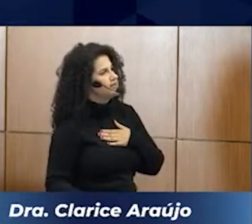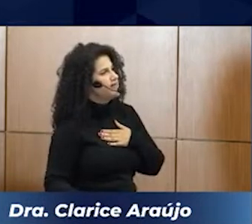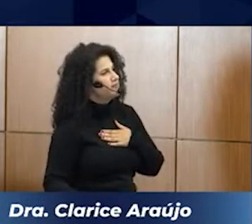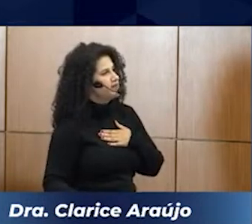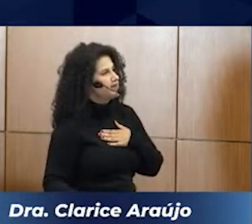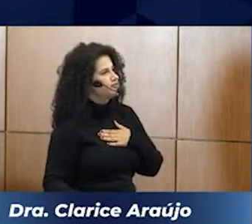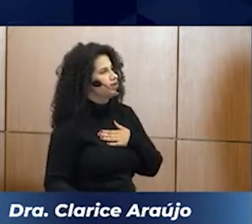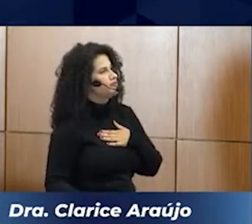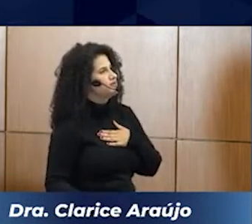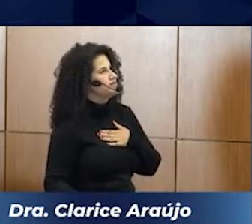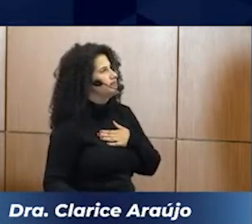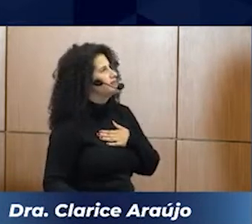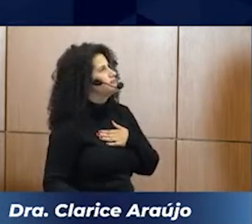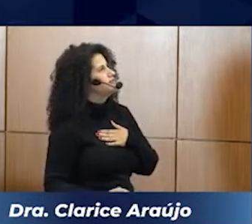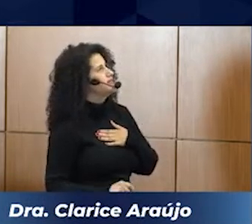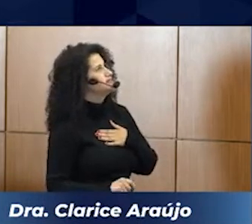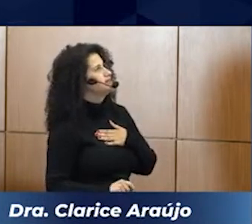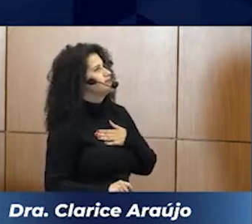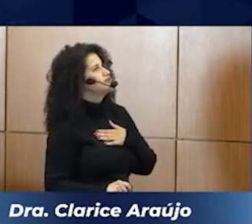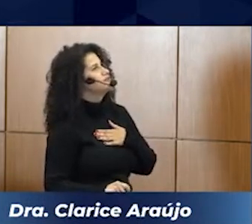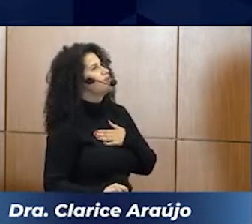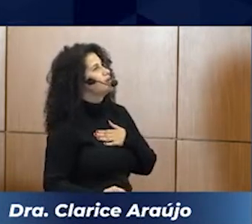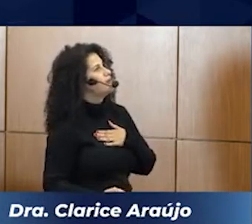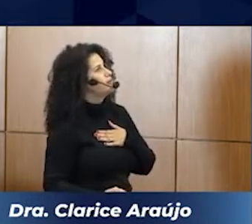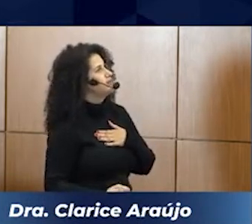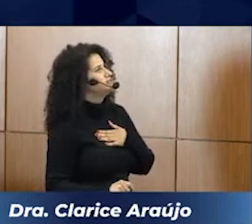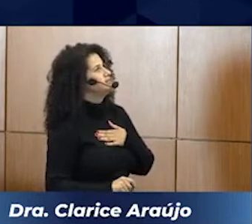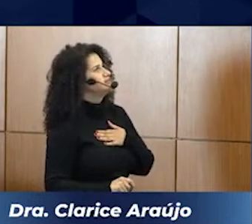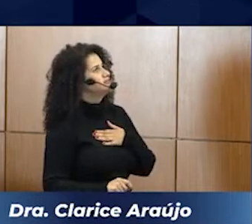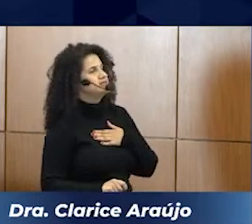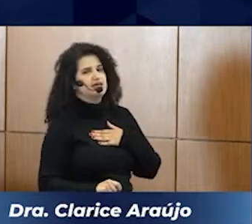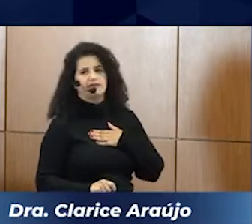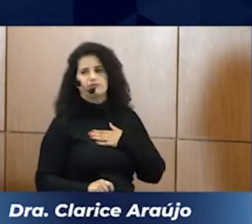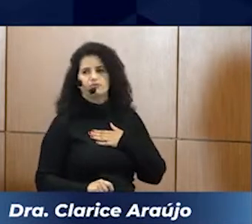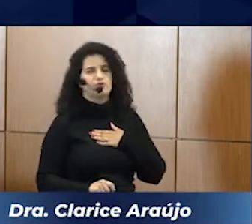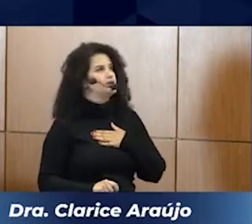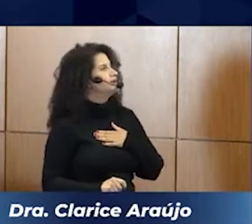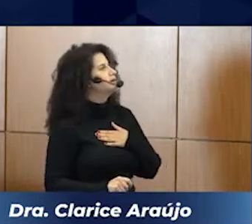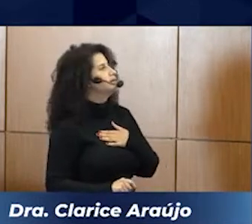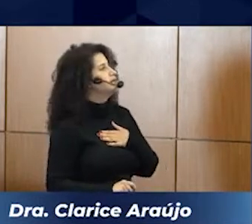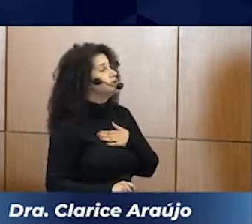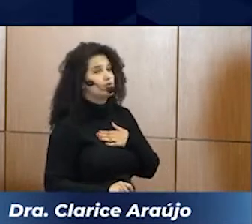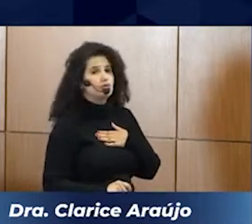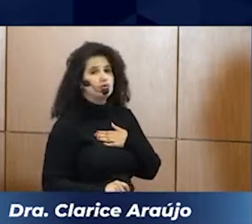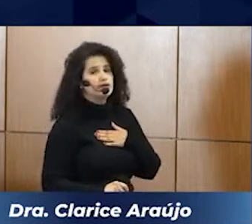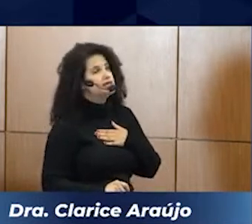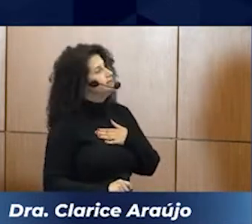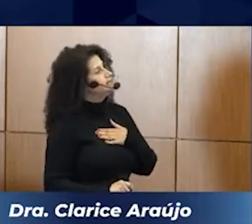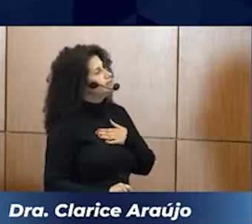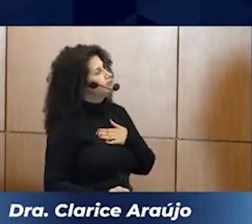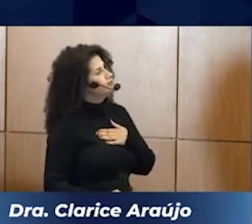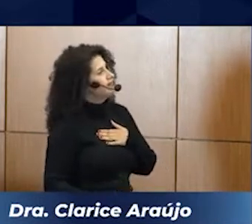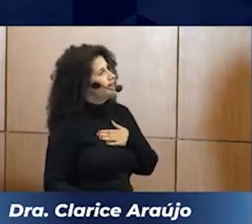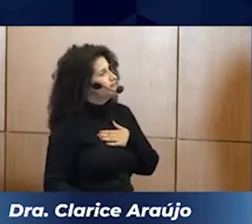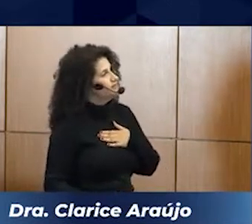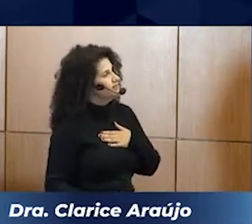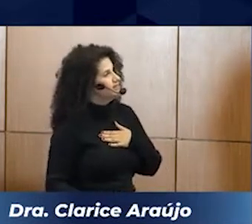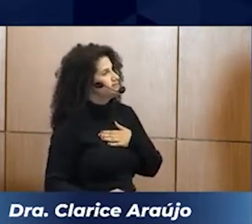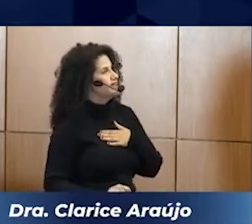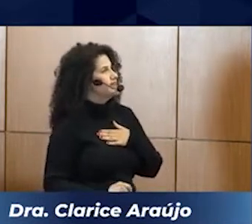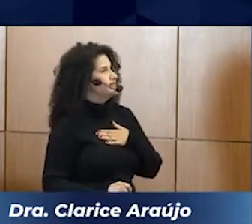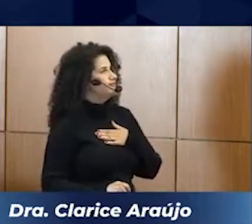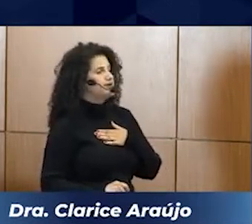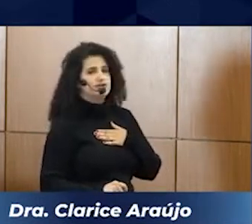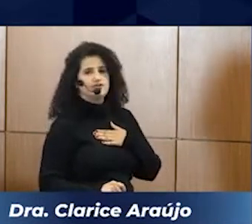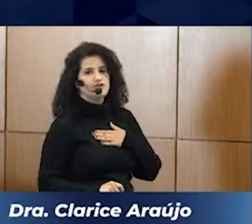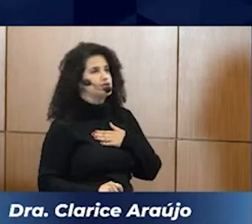aqui, da prática baseada em evidência, que é a gente formular uma pesquisa baseada num problema clínico, identificar a